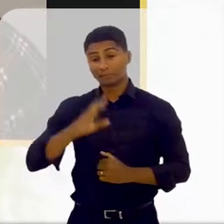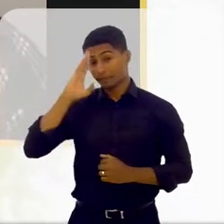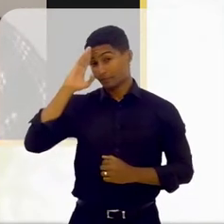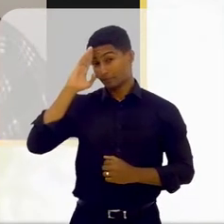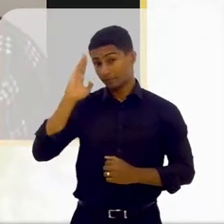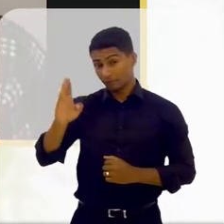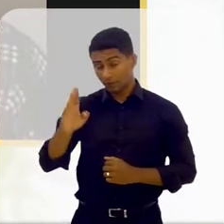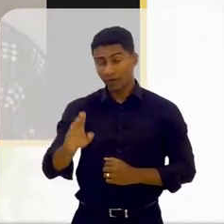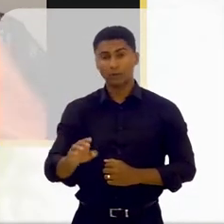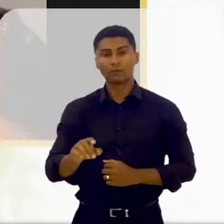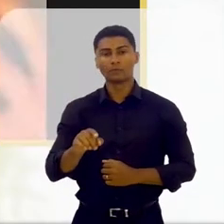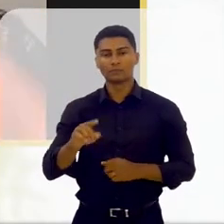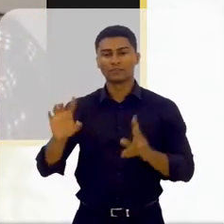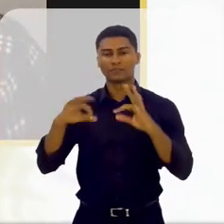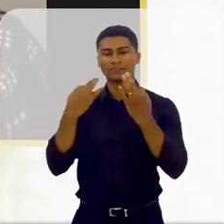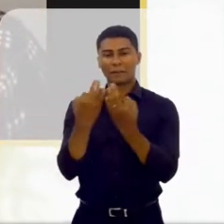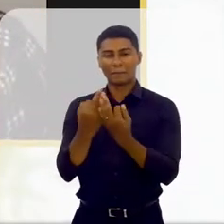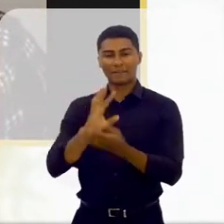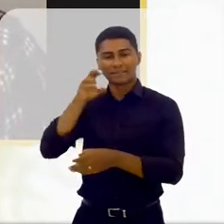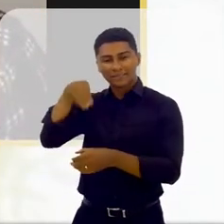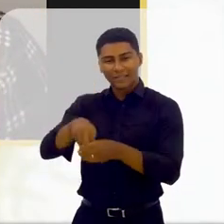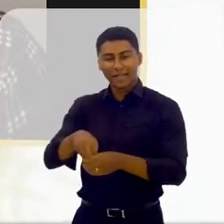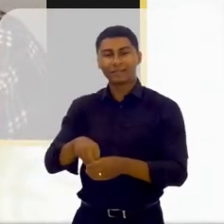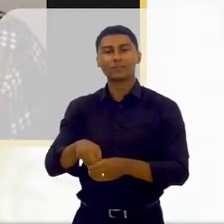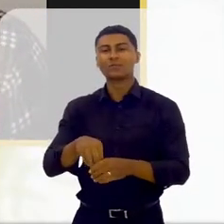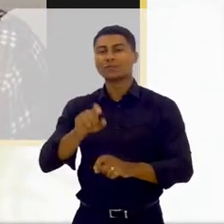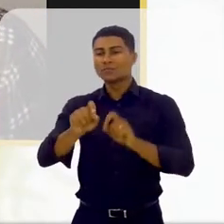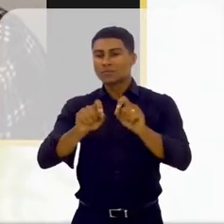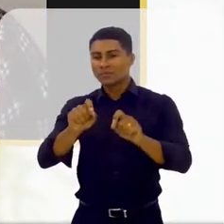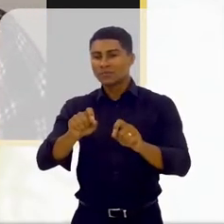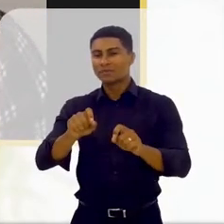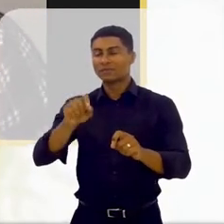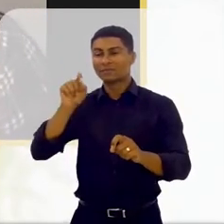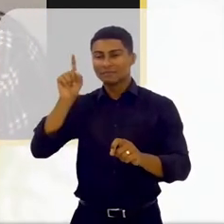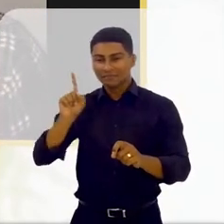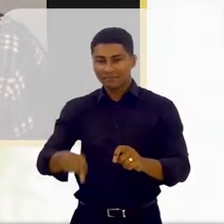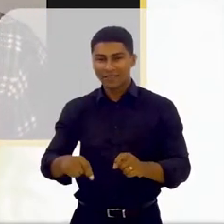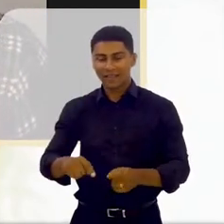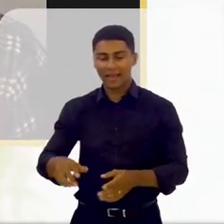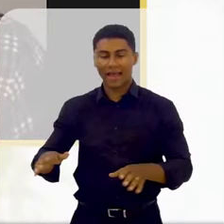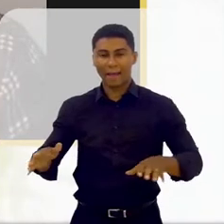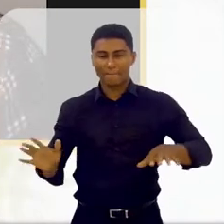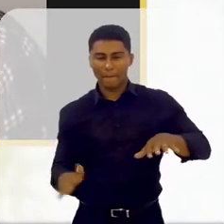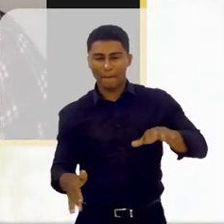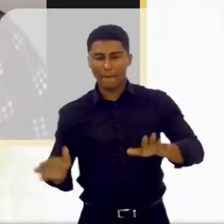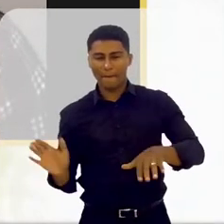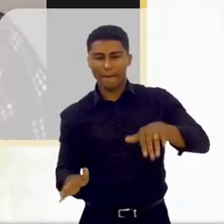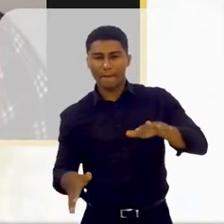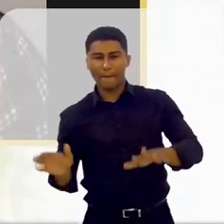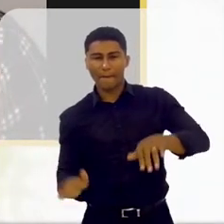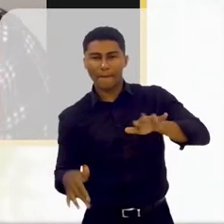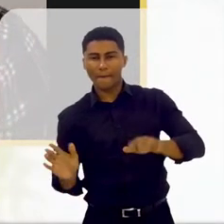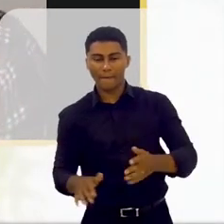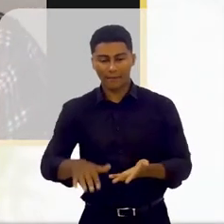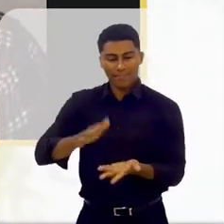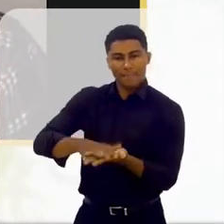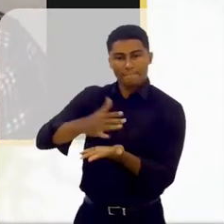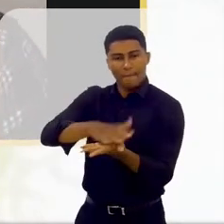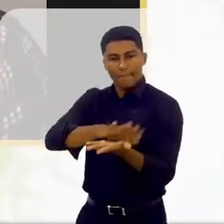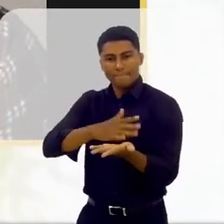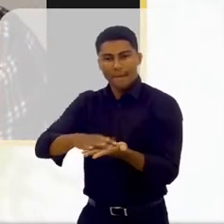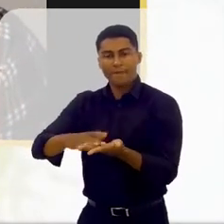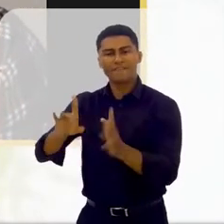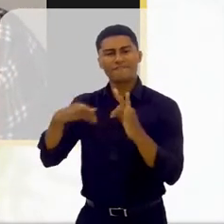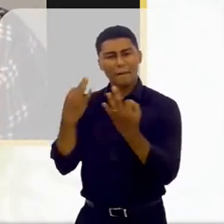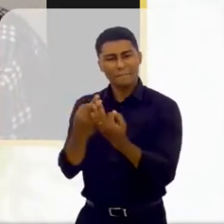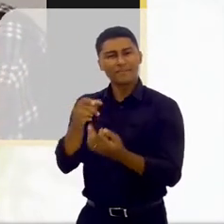principal instrumento dentro da nossa casa era um rebolo, era um tantã, um cavaquinho, Pandeiro.